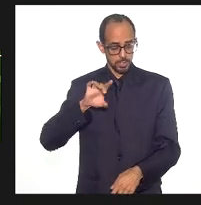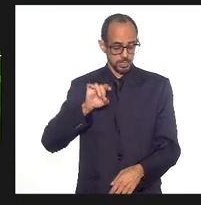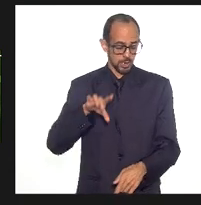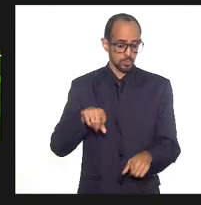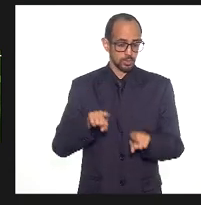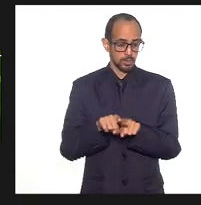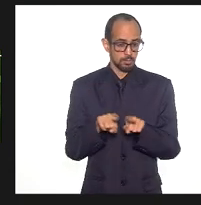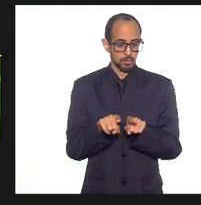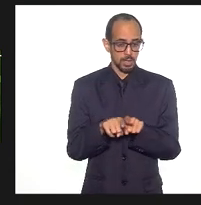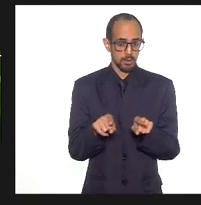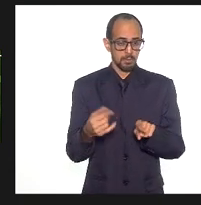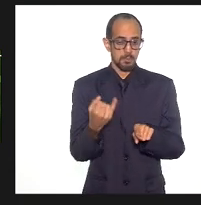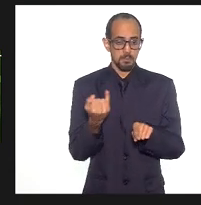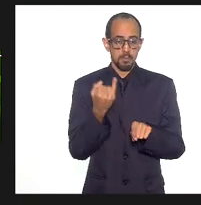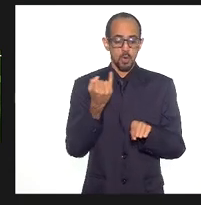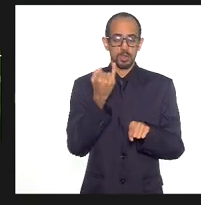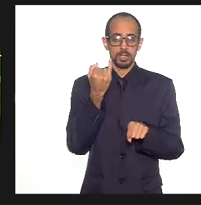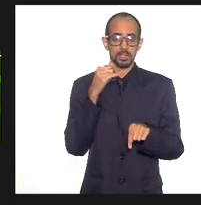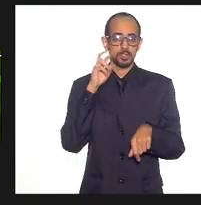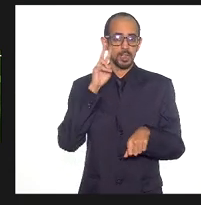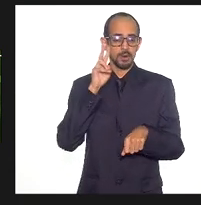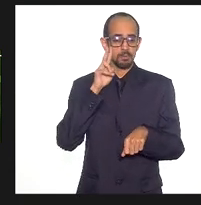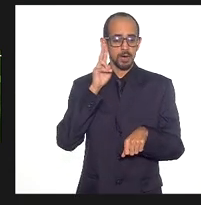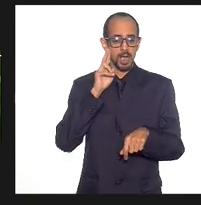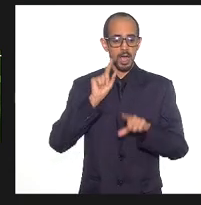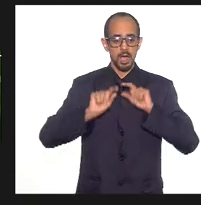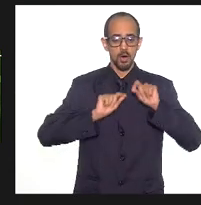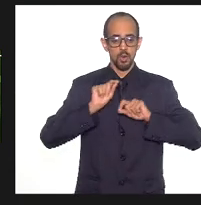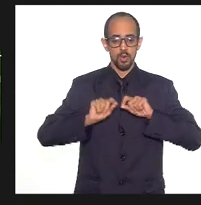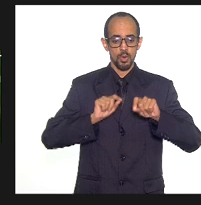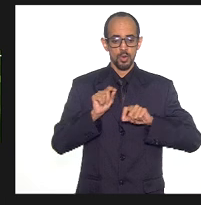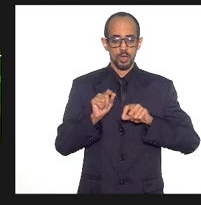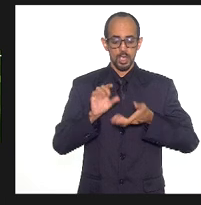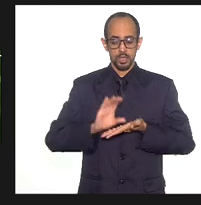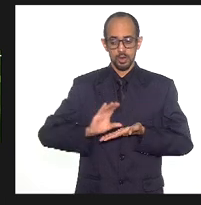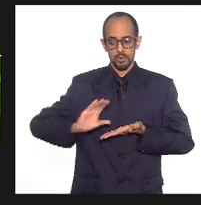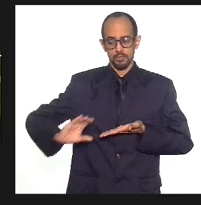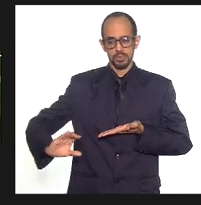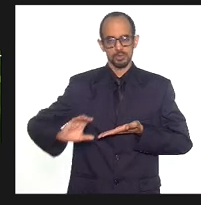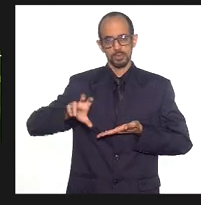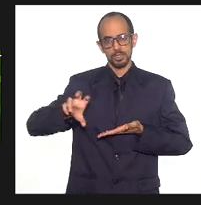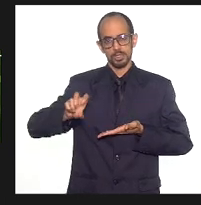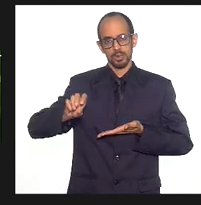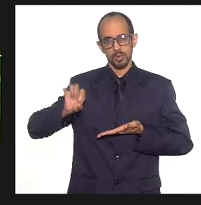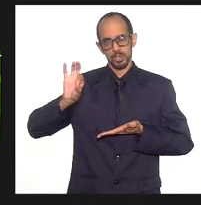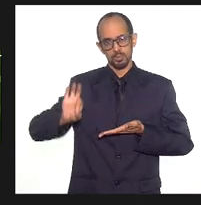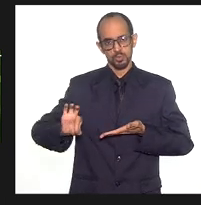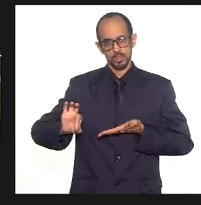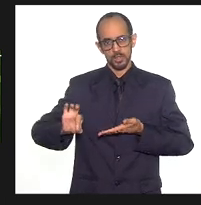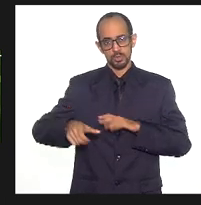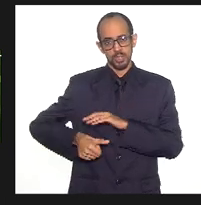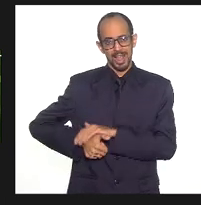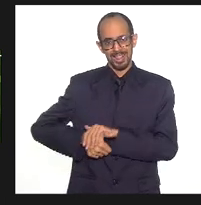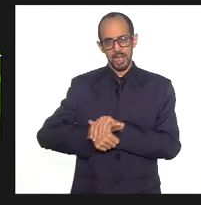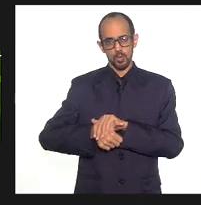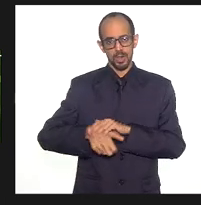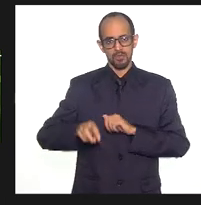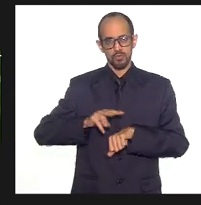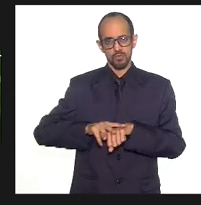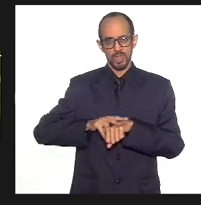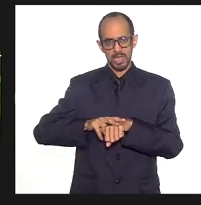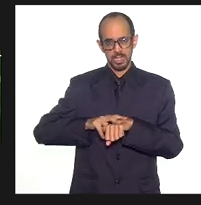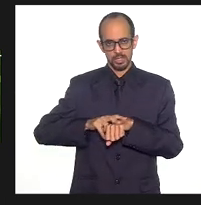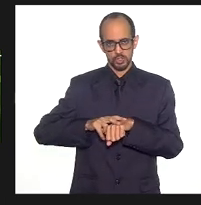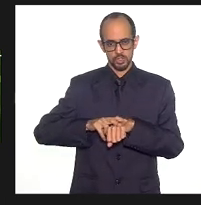sempre lembrar, em razão da conclusão do desinvestimento da Petrobras em 50% do campo de Tartaruga Verde, que está localizado